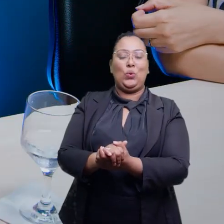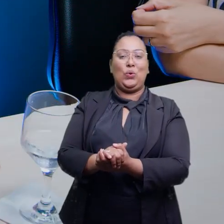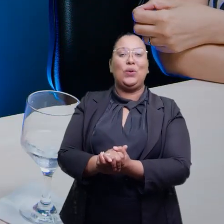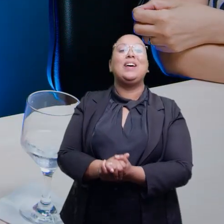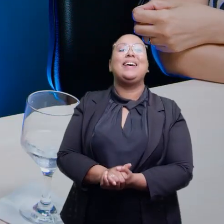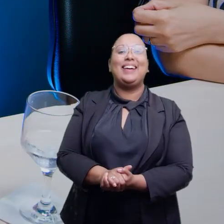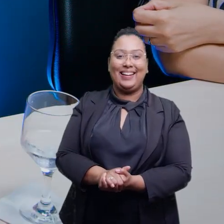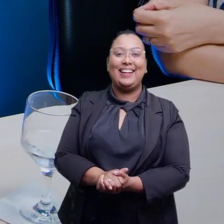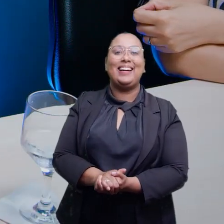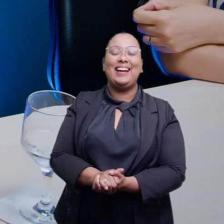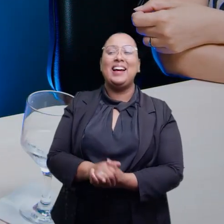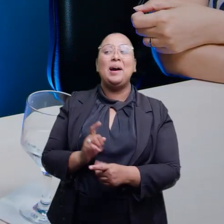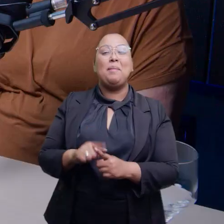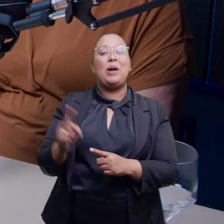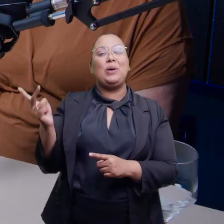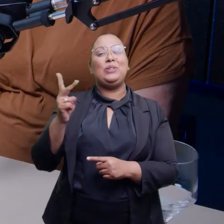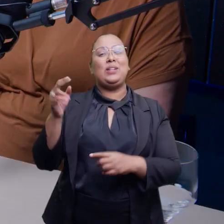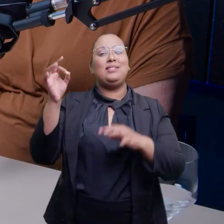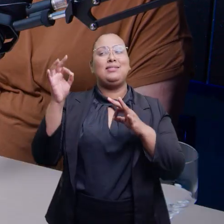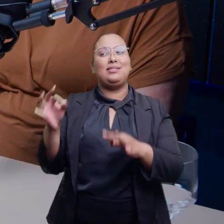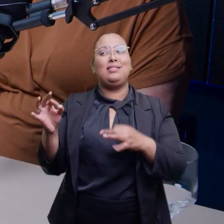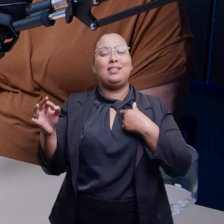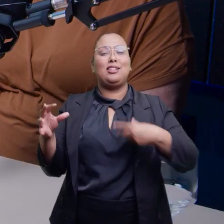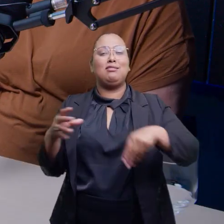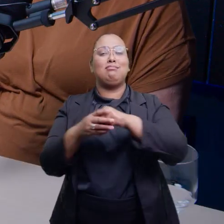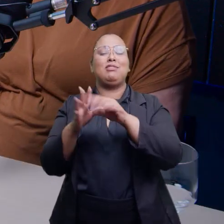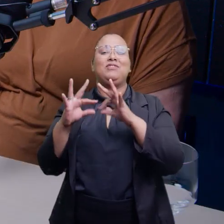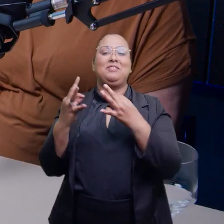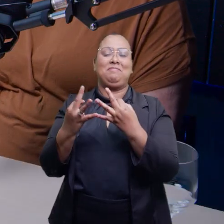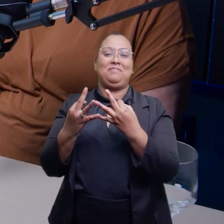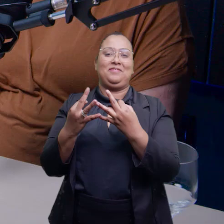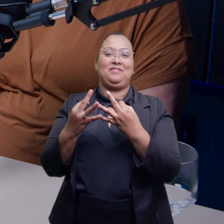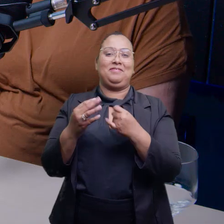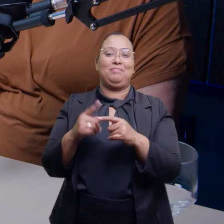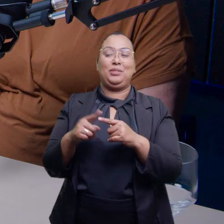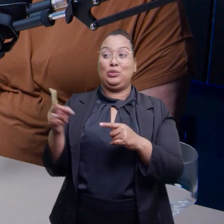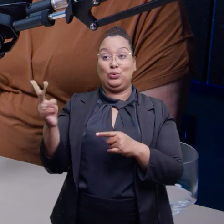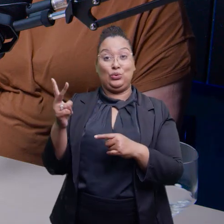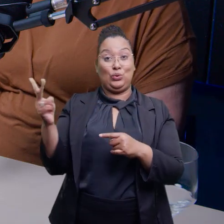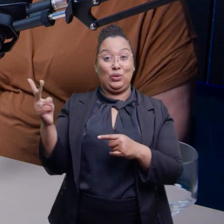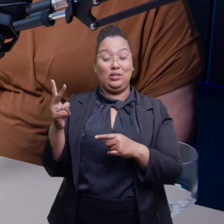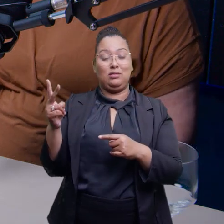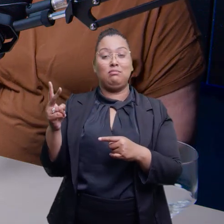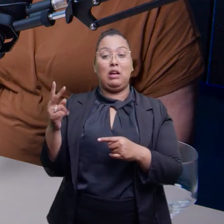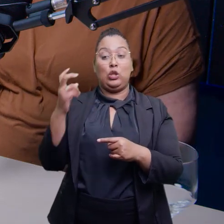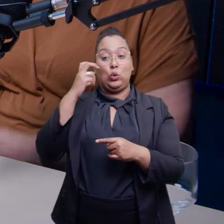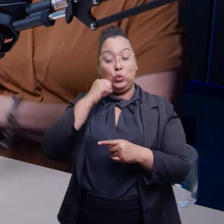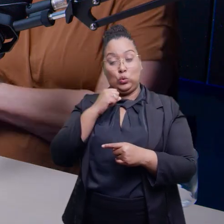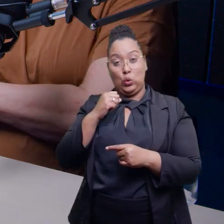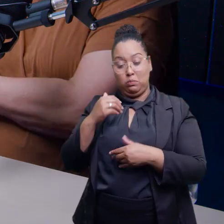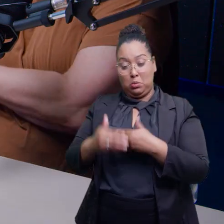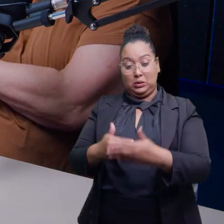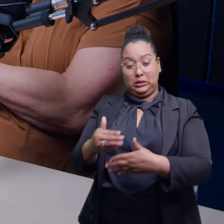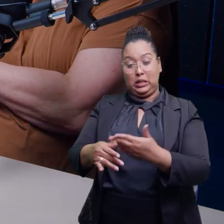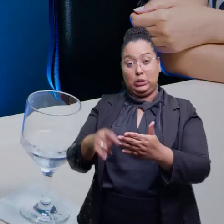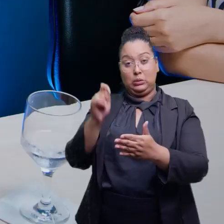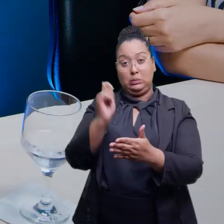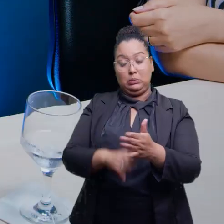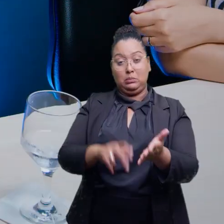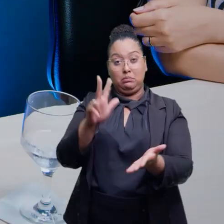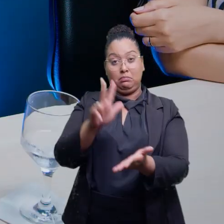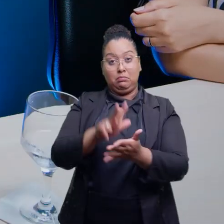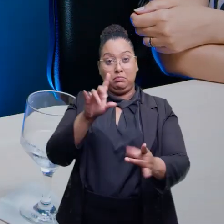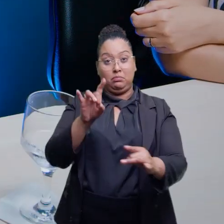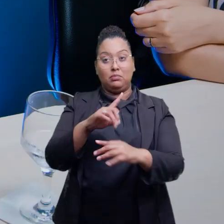falo que isso foi a grande certeza de que era para mim estar naquela família. Porque eles só casaram depois que terminou todo o processo